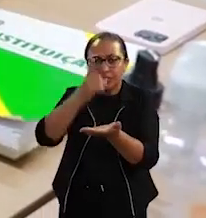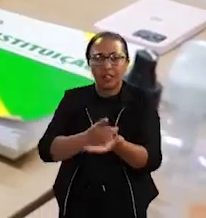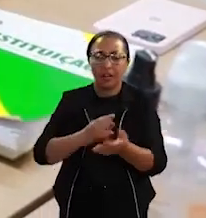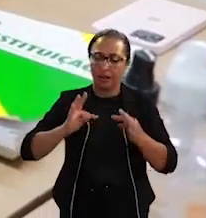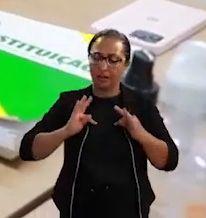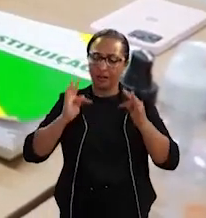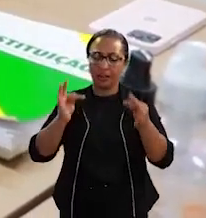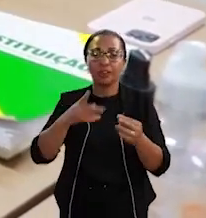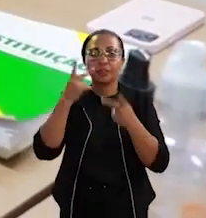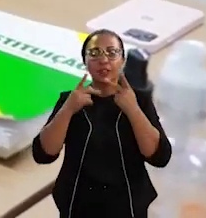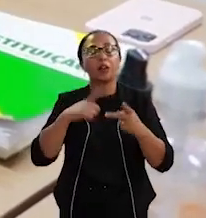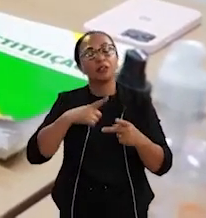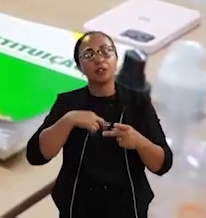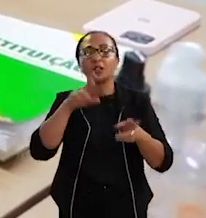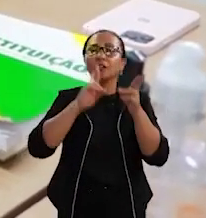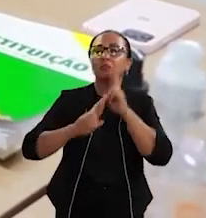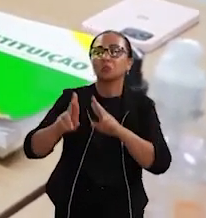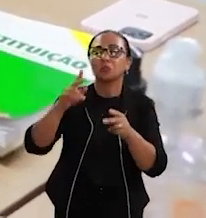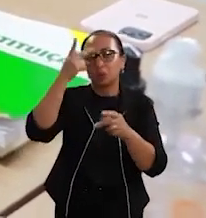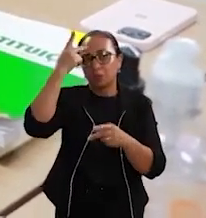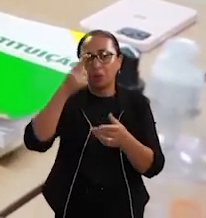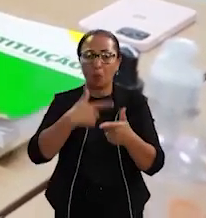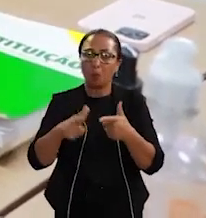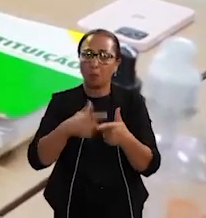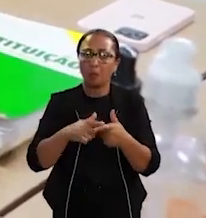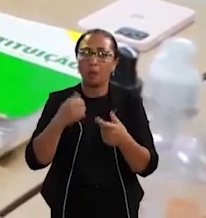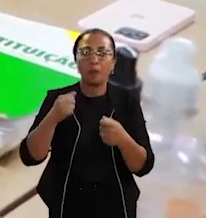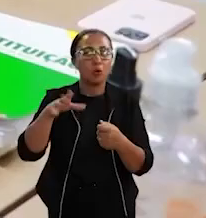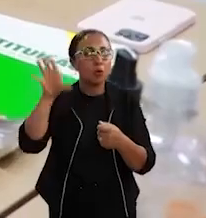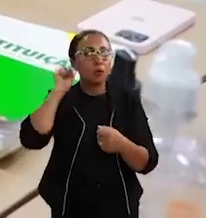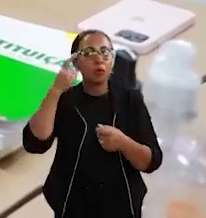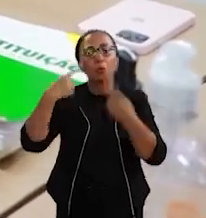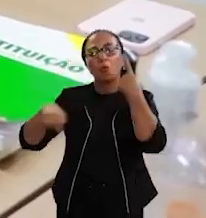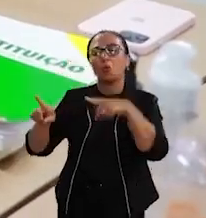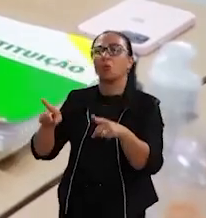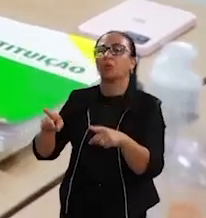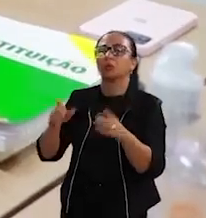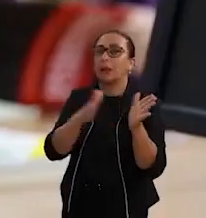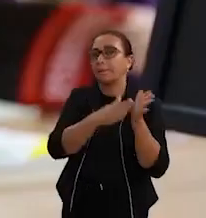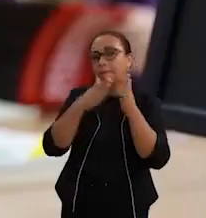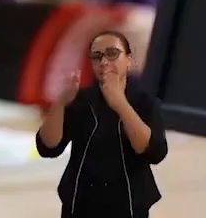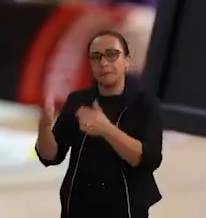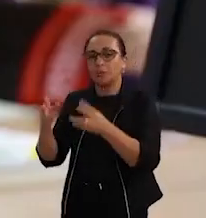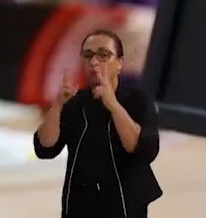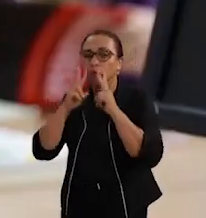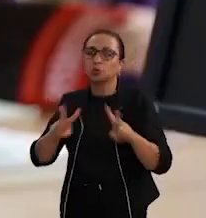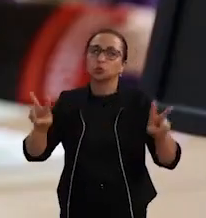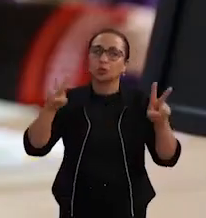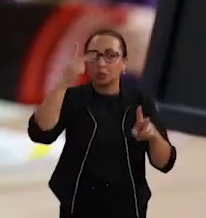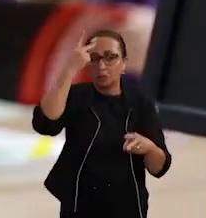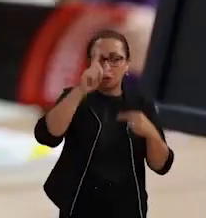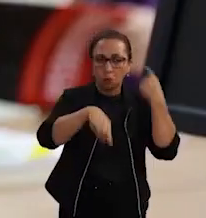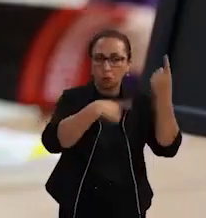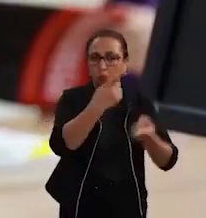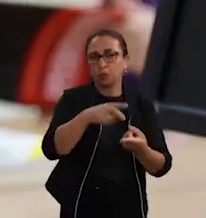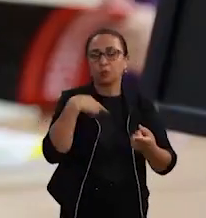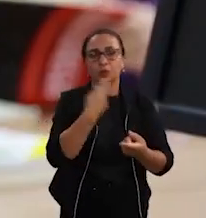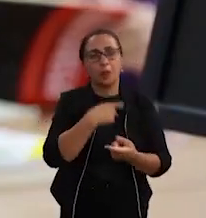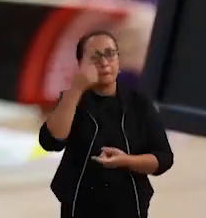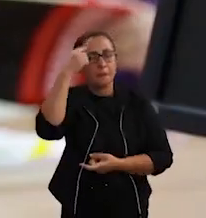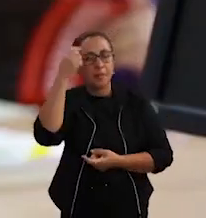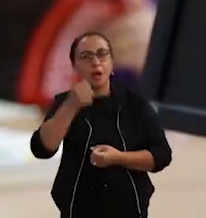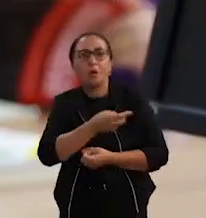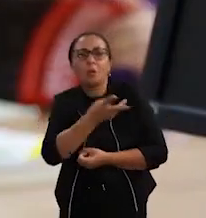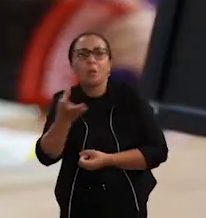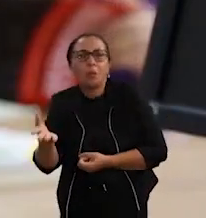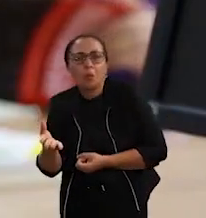teses, das técnicas e dizer que tem a solução para o problema. A gente precisa ouvir o outro. A partir desse olhar para o outro,